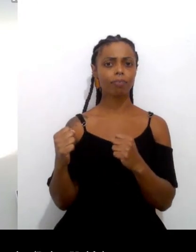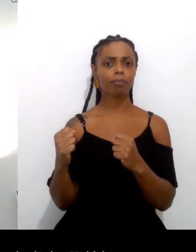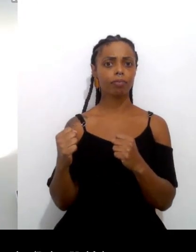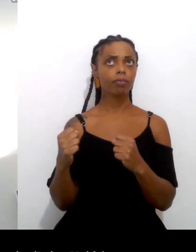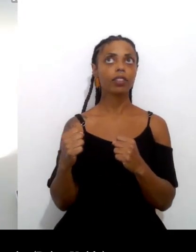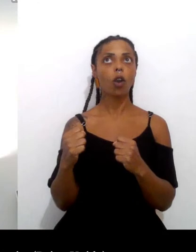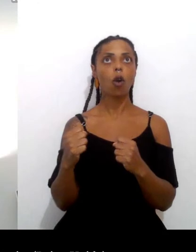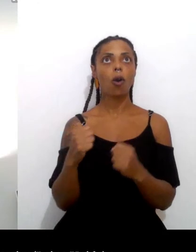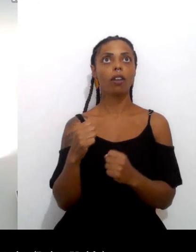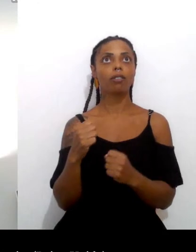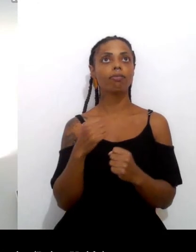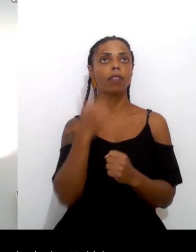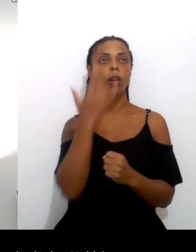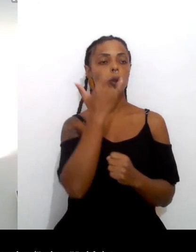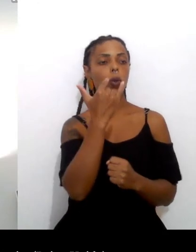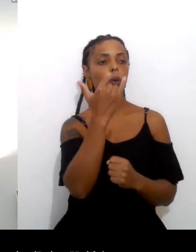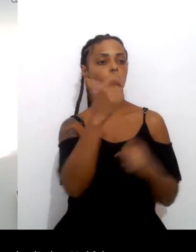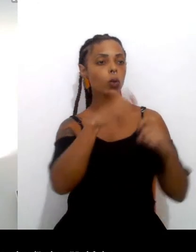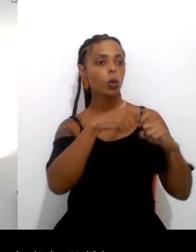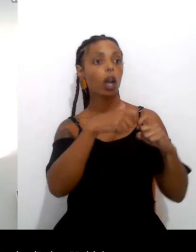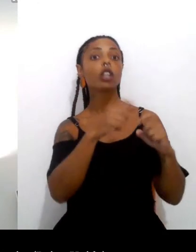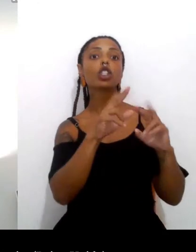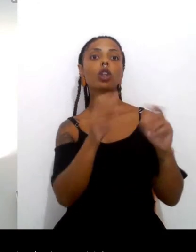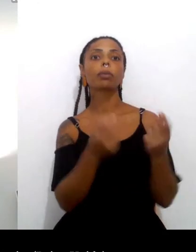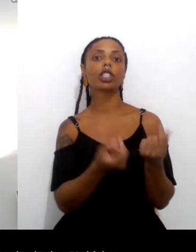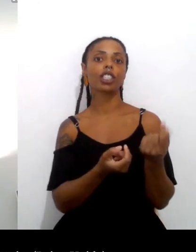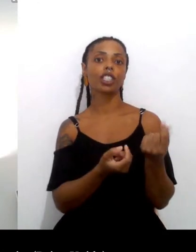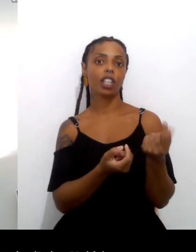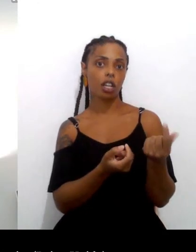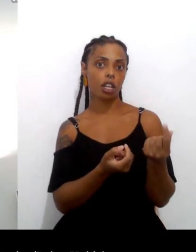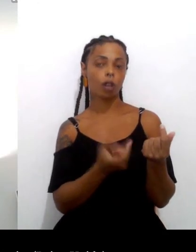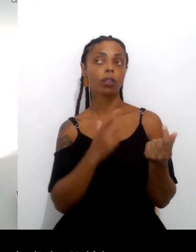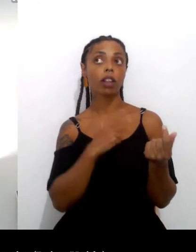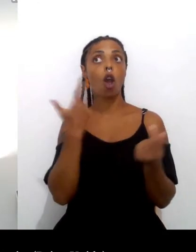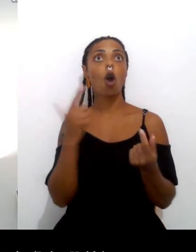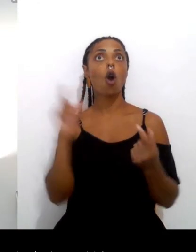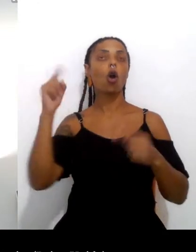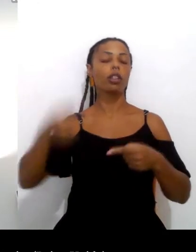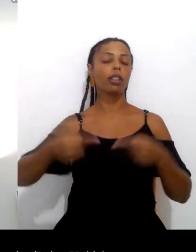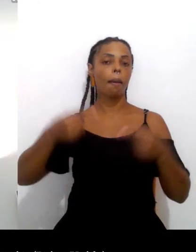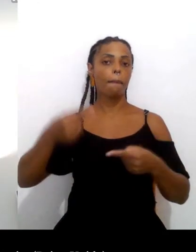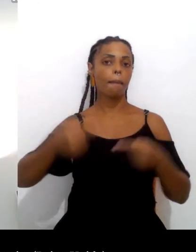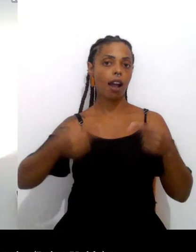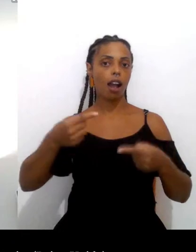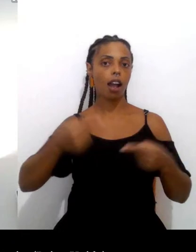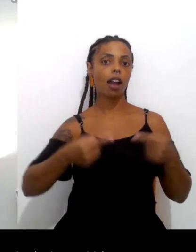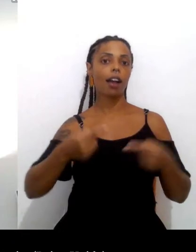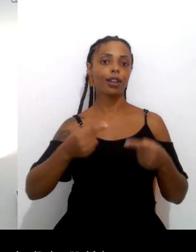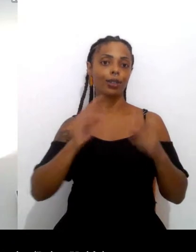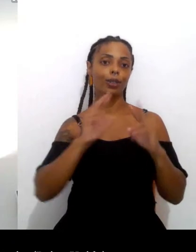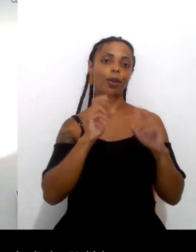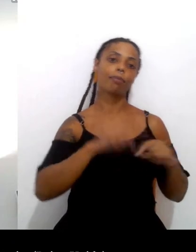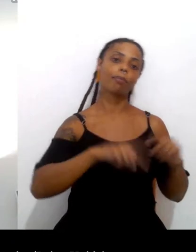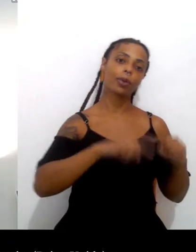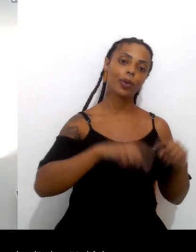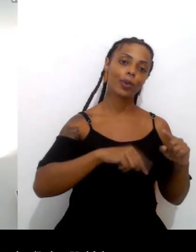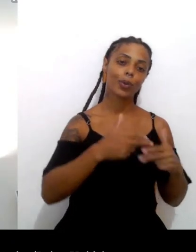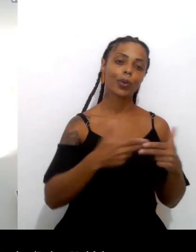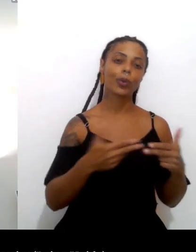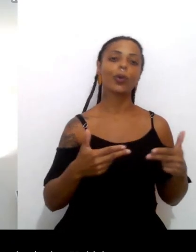exemplo ou seja tem todo um outro debate no qual a questão das commodities e do fetiche